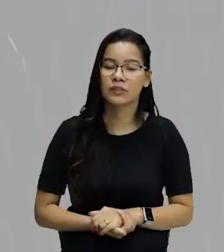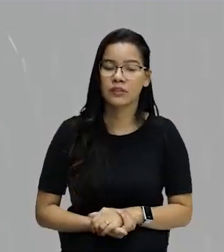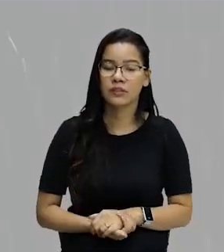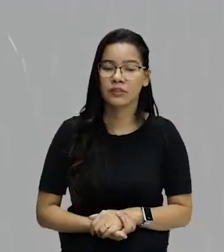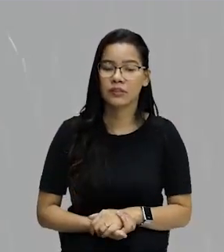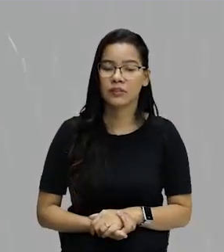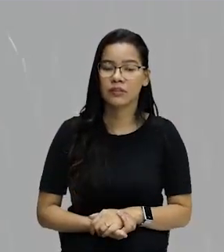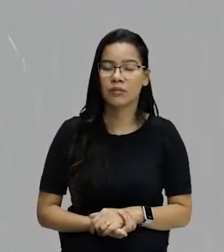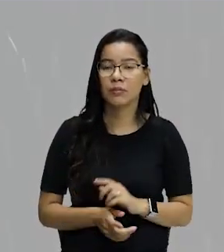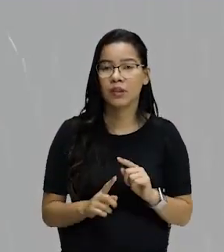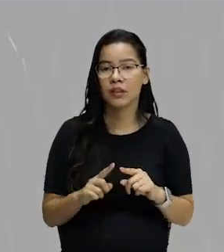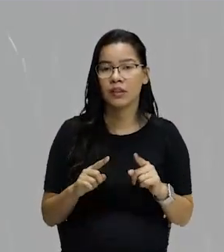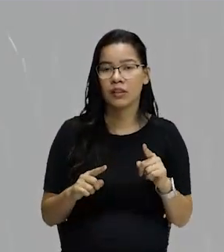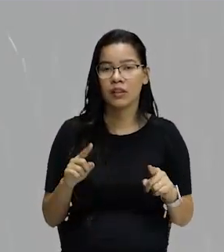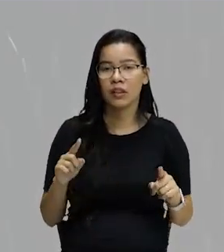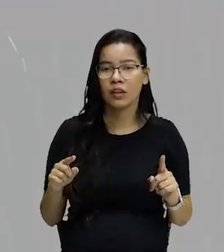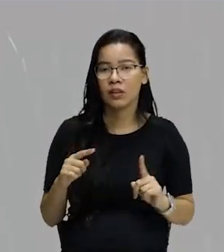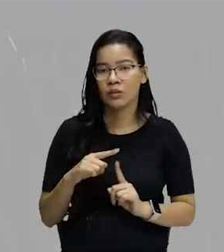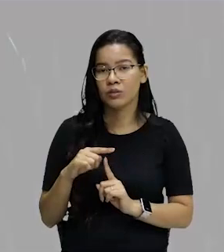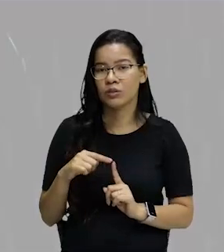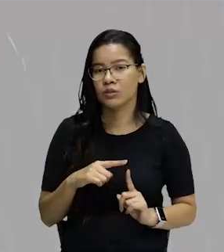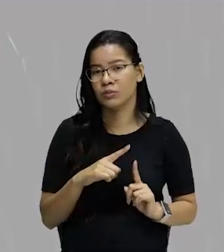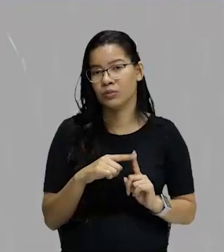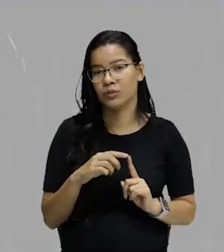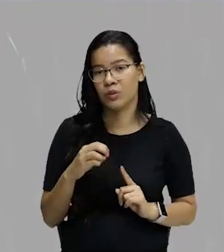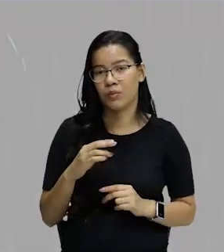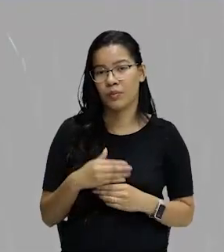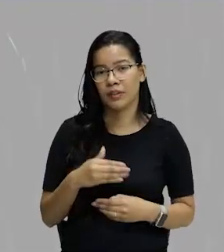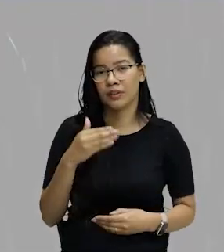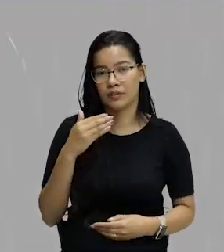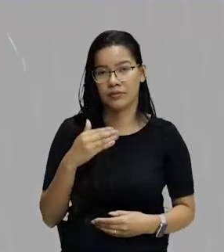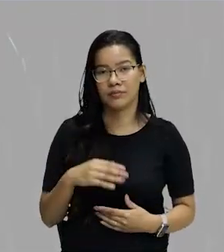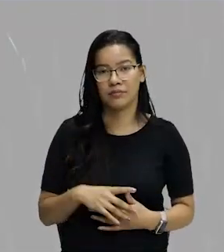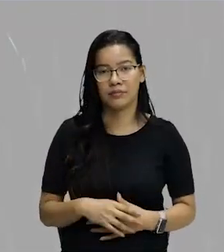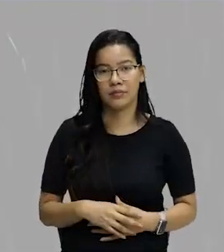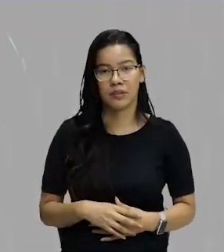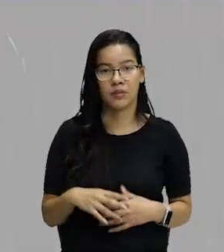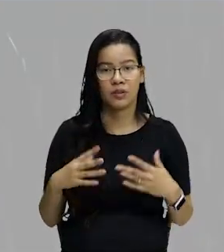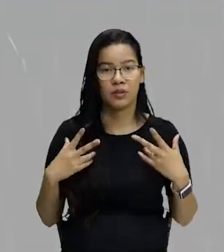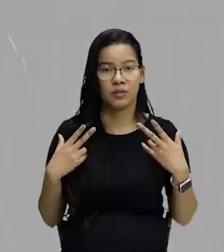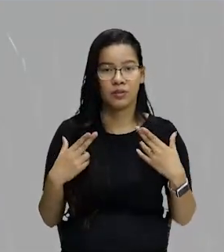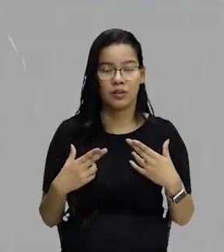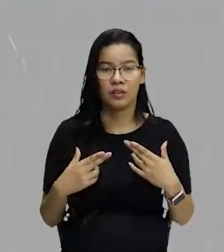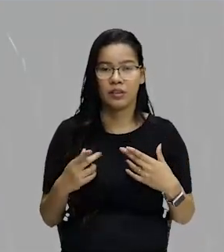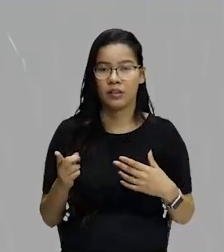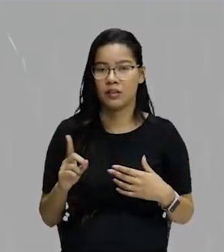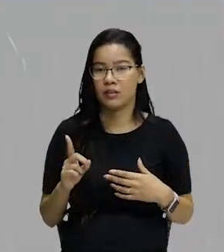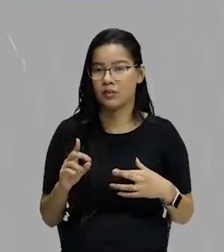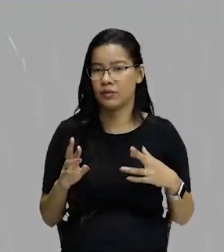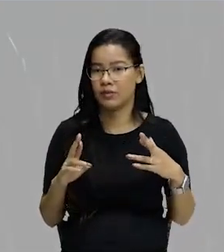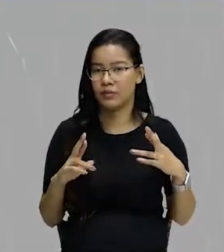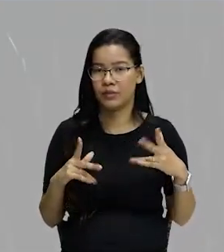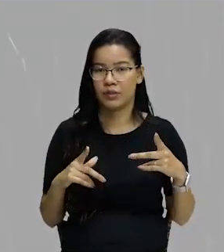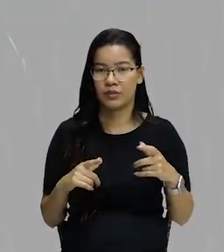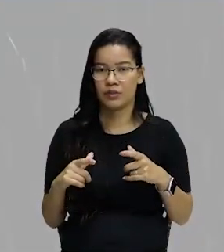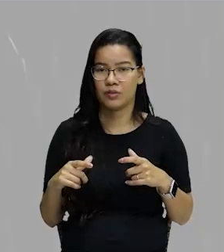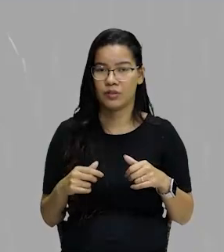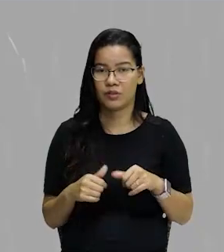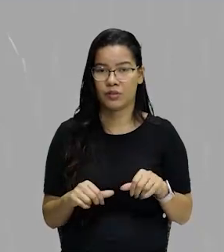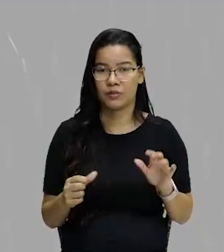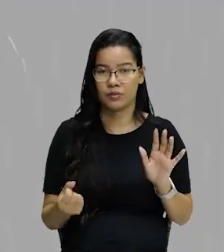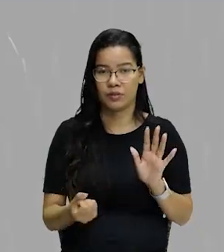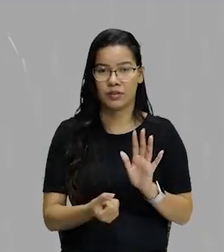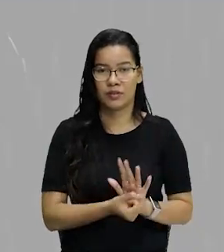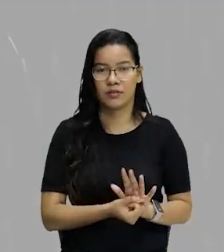São paralelas aos tipos de escalada, as paredes, tá? São paralelas e são iguais. Não diferem onde os grampos estão